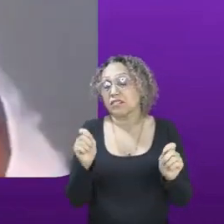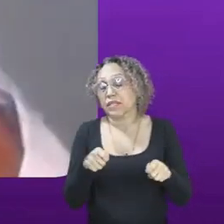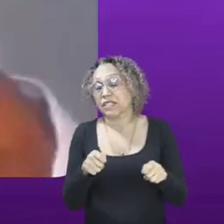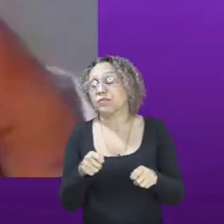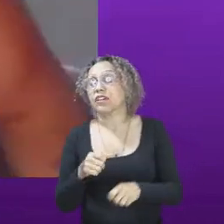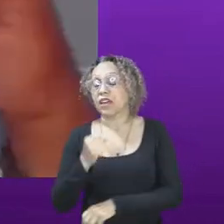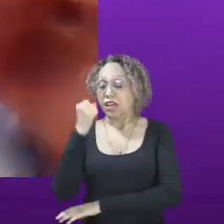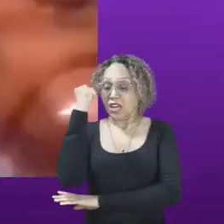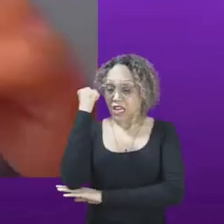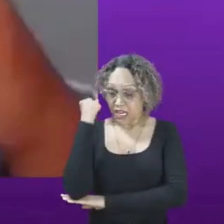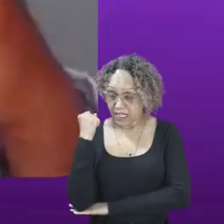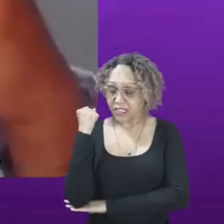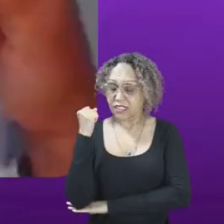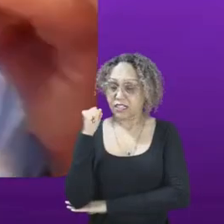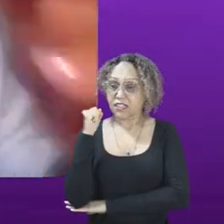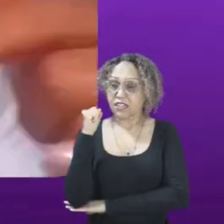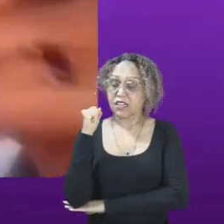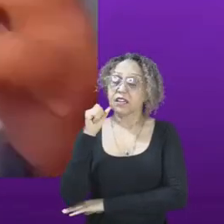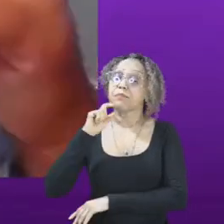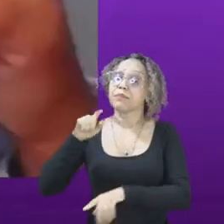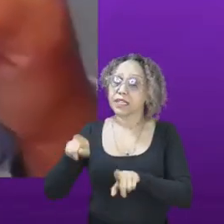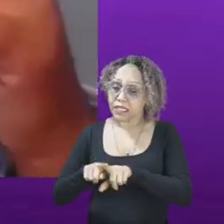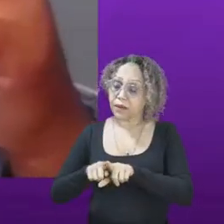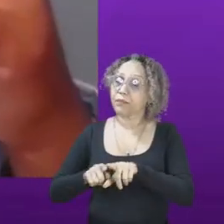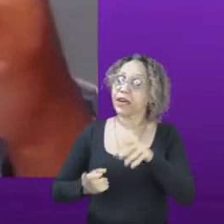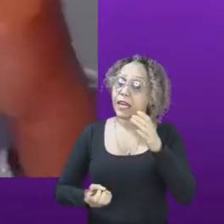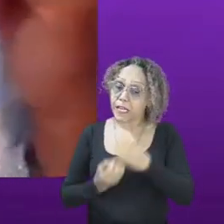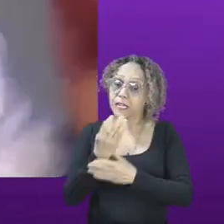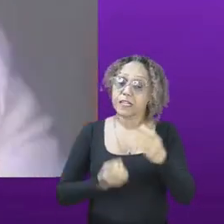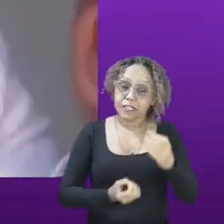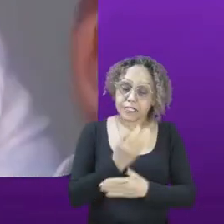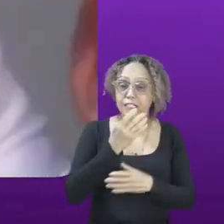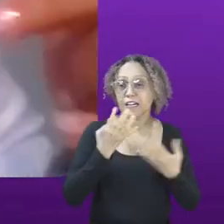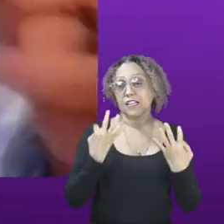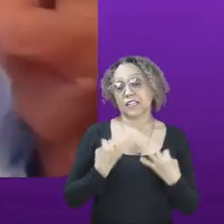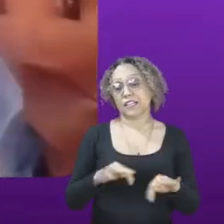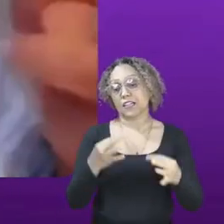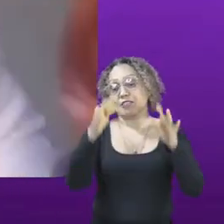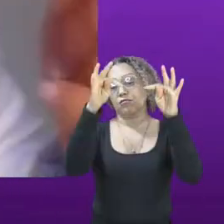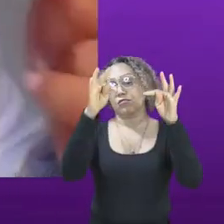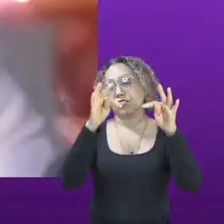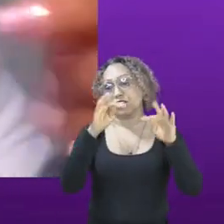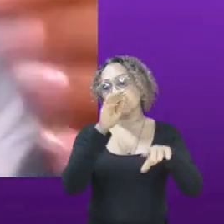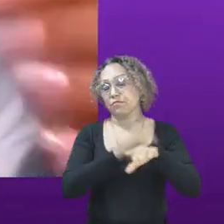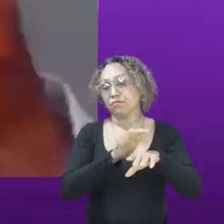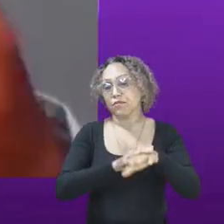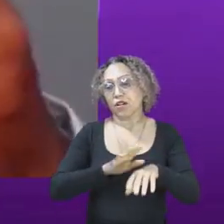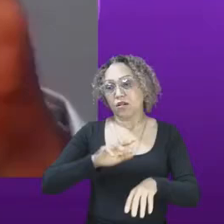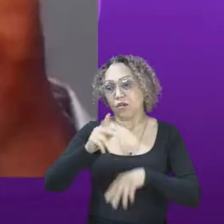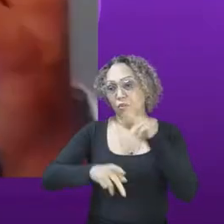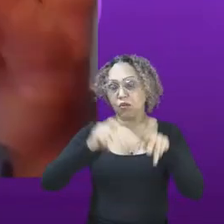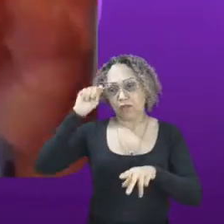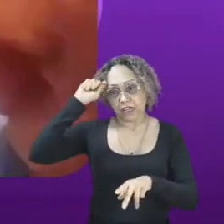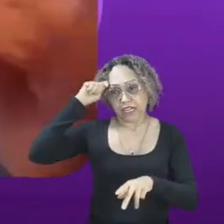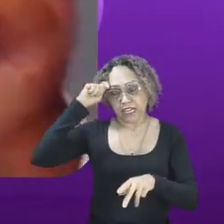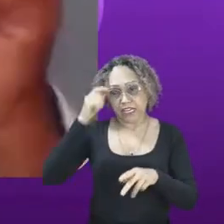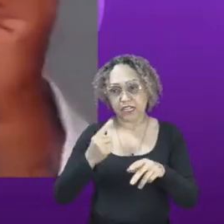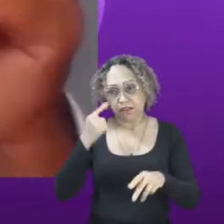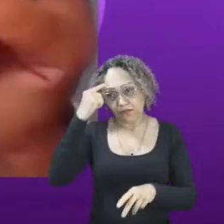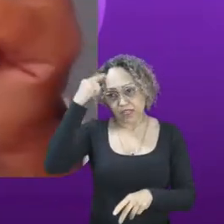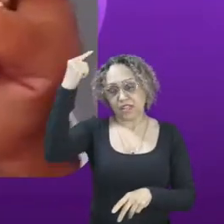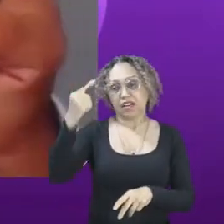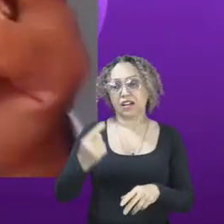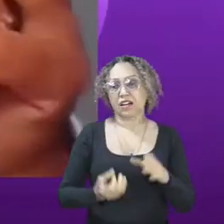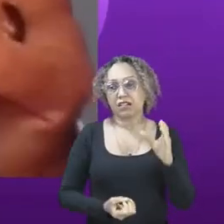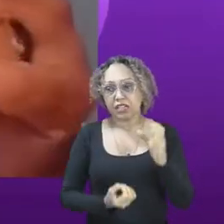inventividade, né? Então, quais são as tecnologias que foram inventadas pela população negra, pelas mulheres negras